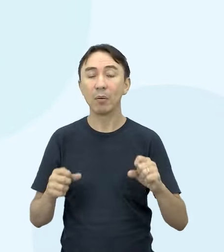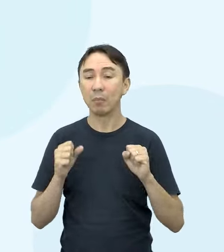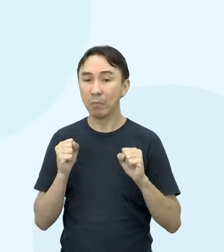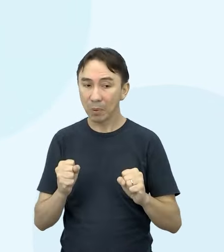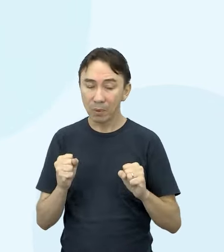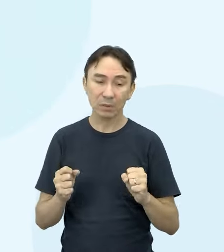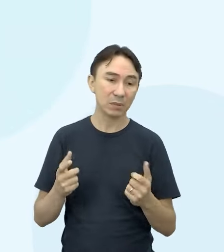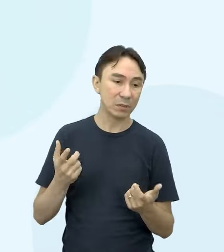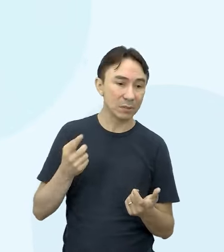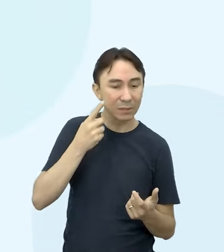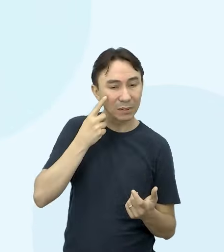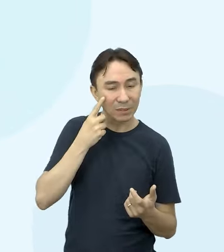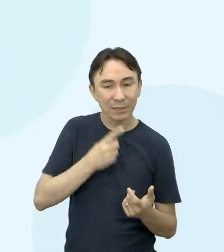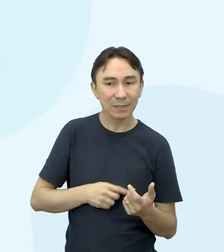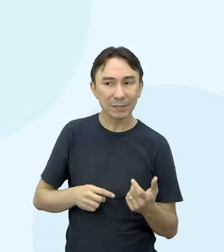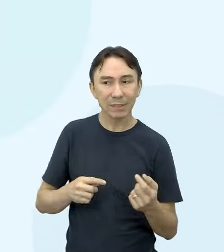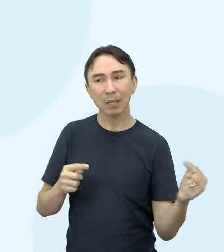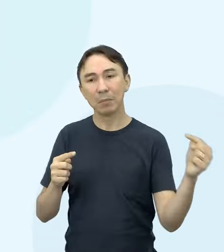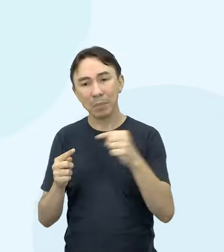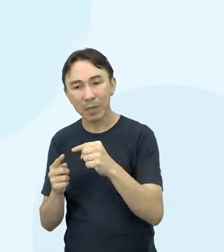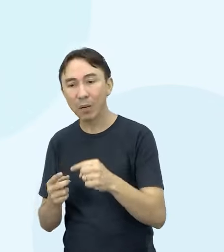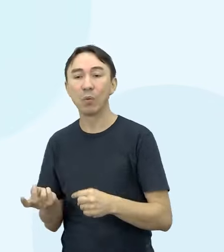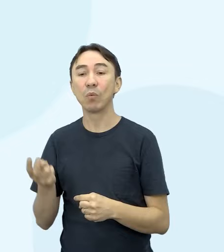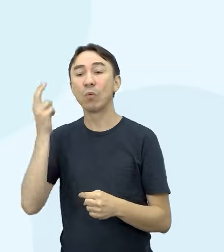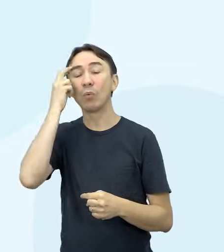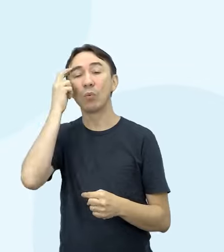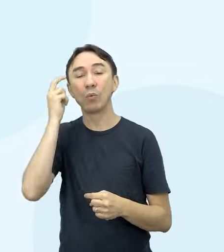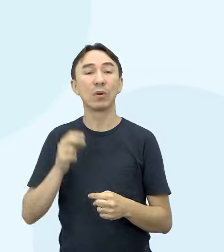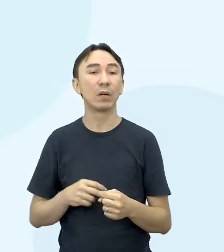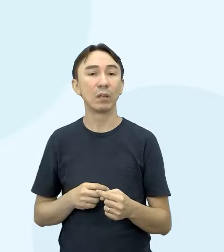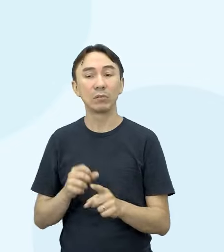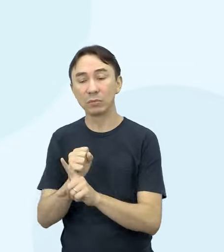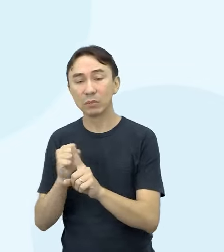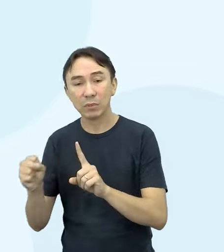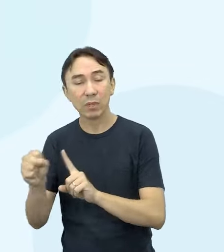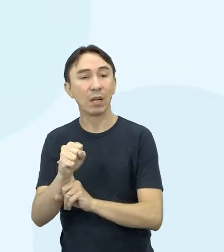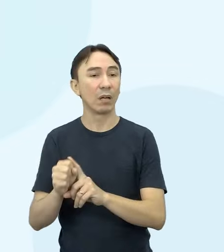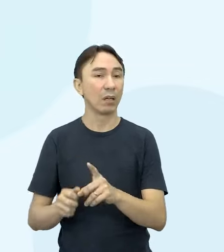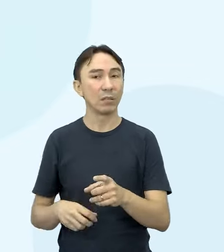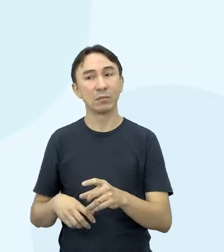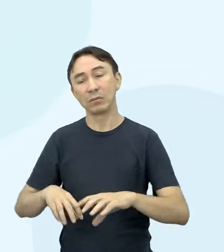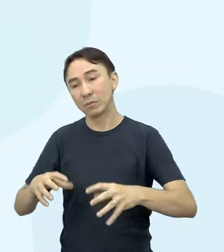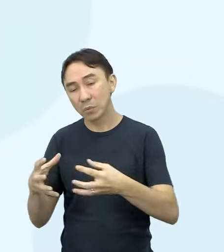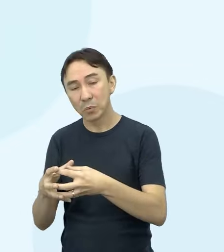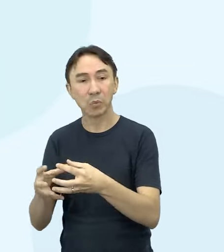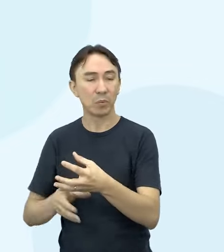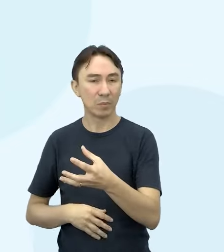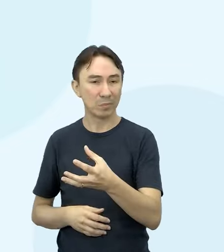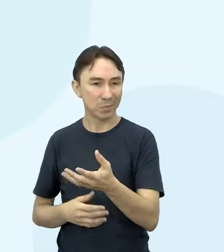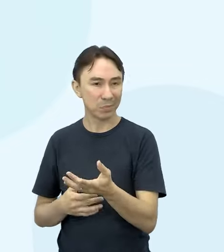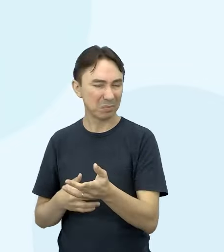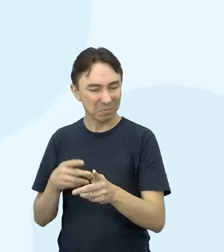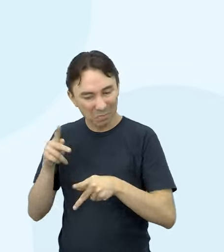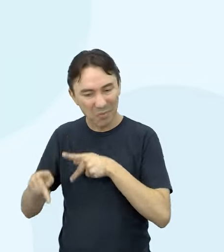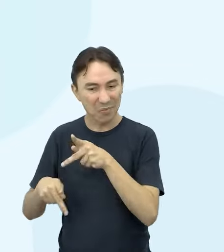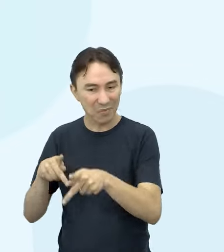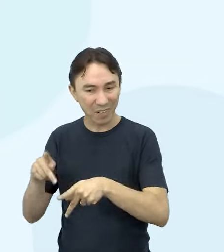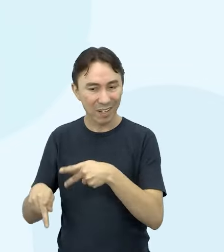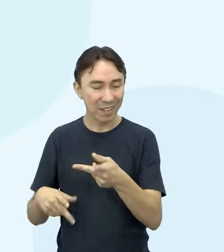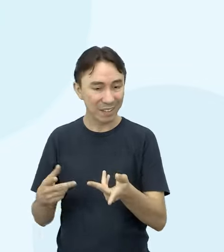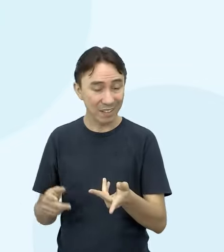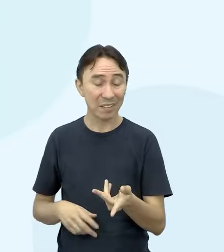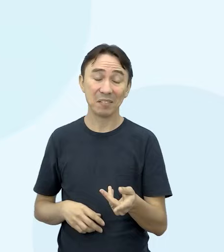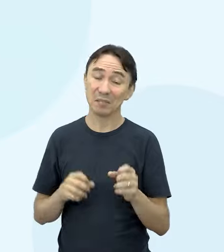as manifestações da cultura de uma sociedade, grupo ou povo, né? É uma questão que ela pode ajudar aí na integração